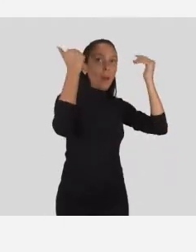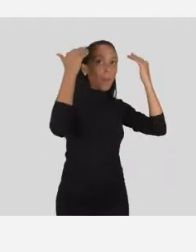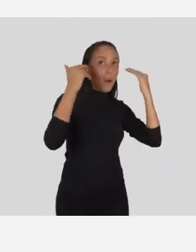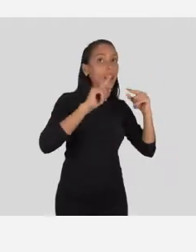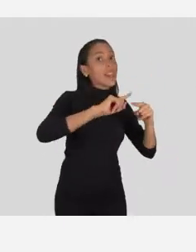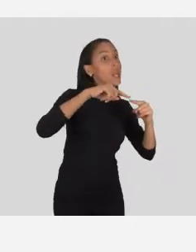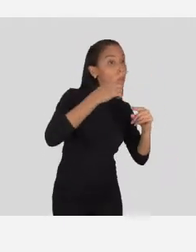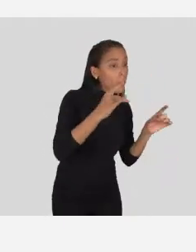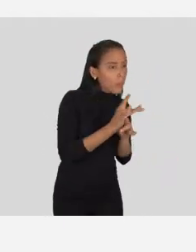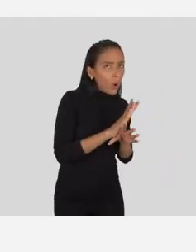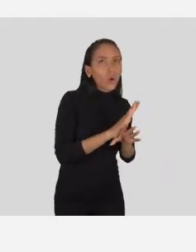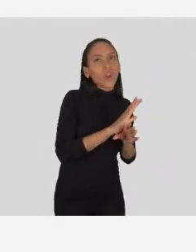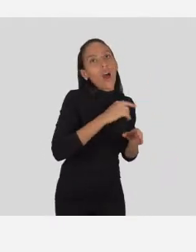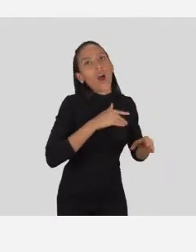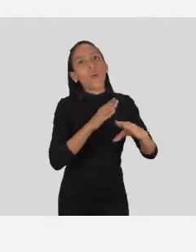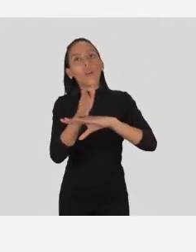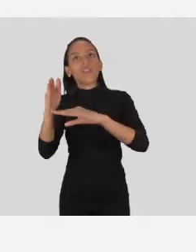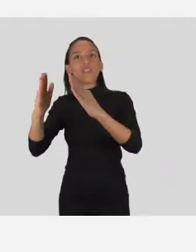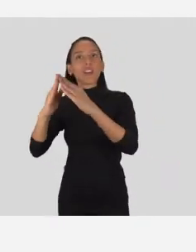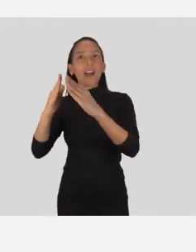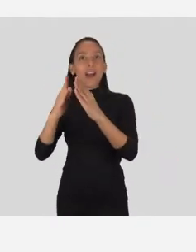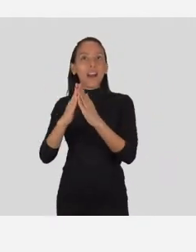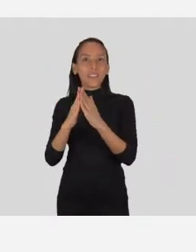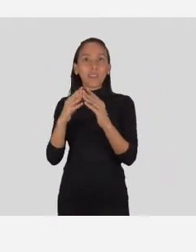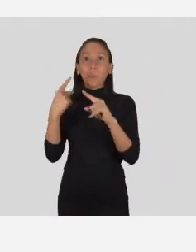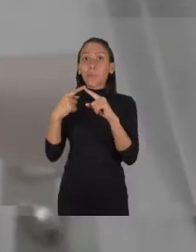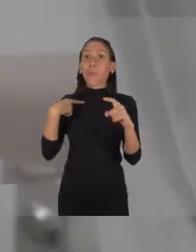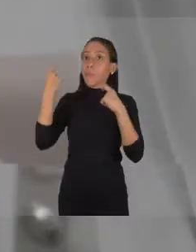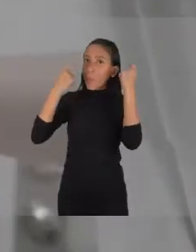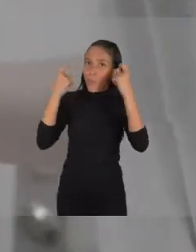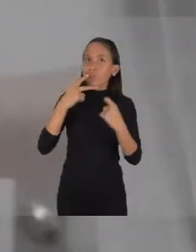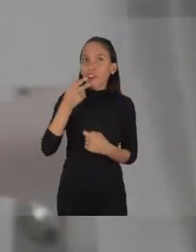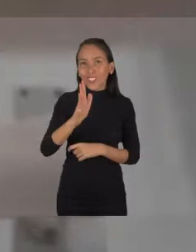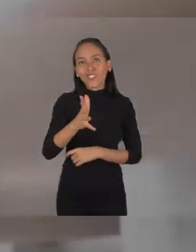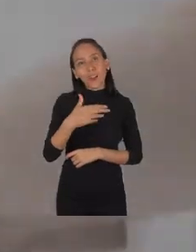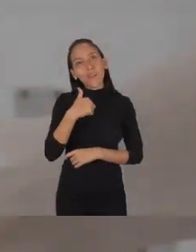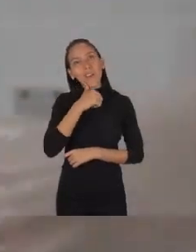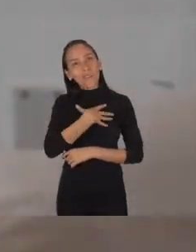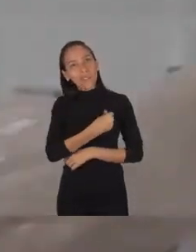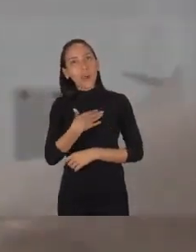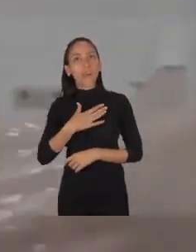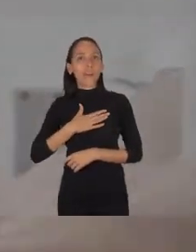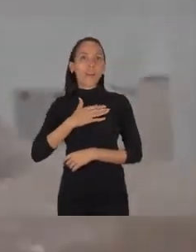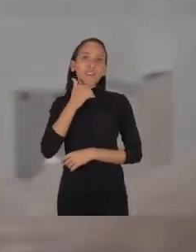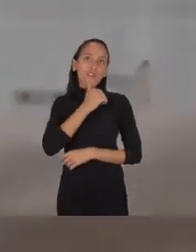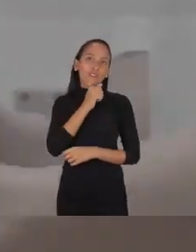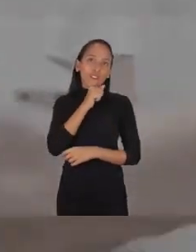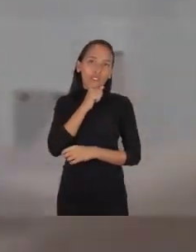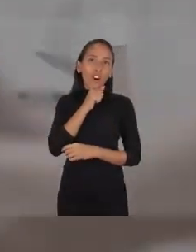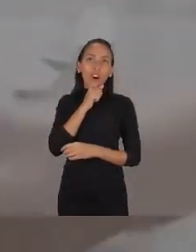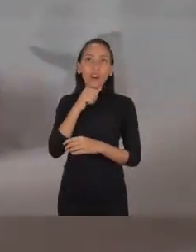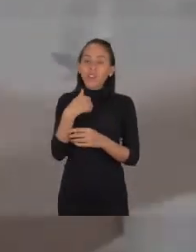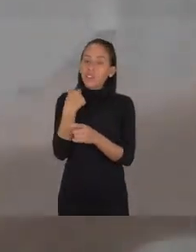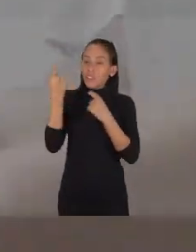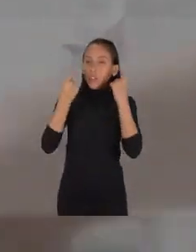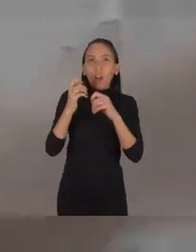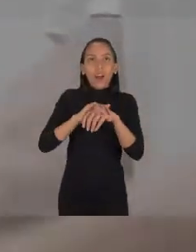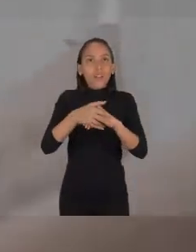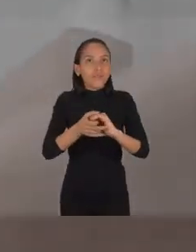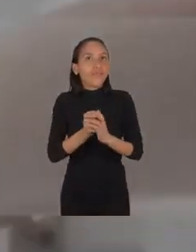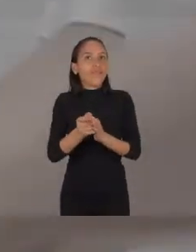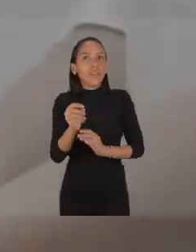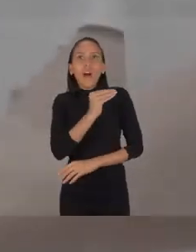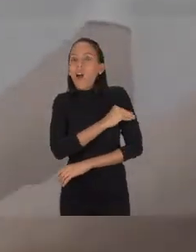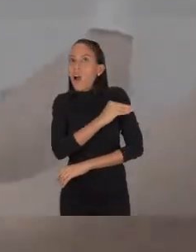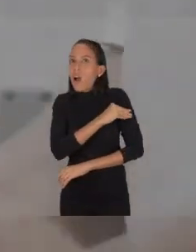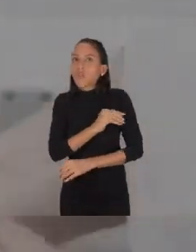e depois que eu vou para dentro de casa, né, até mesmo aquela preocupação que eu falei da minha filha, da minha avó, a gente fica toda hora neurótica, passa álcool,